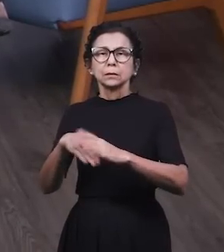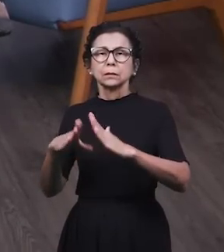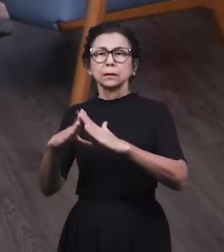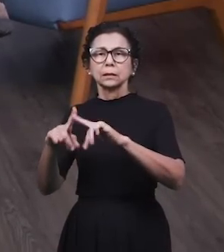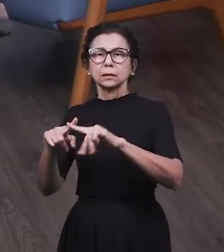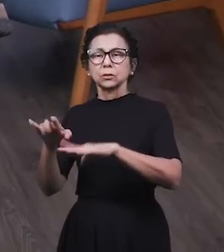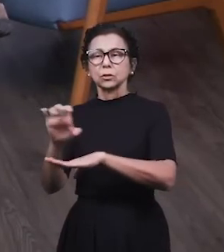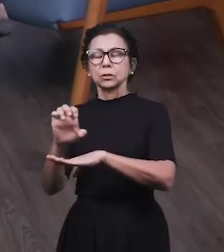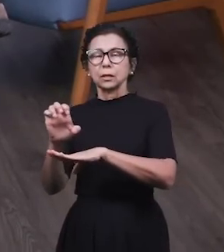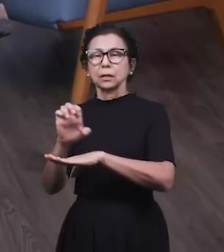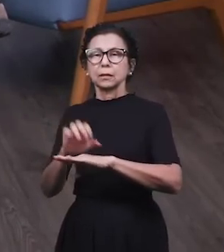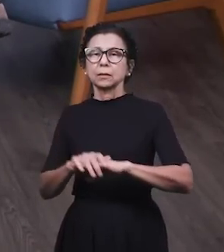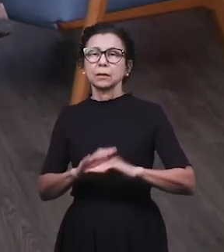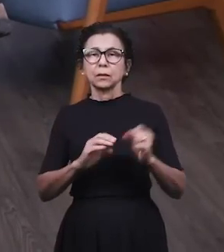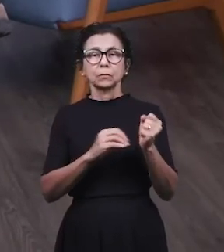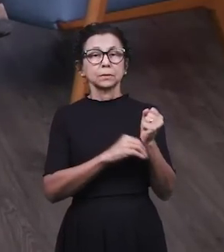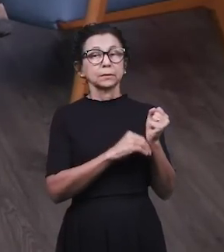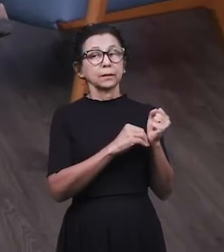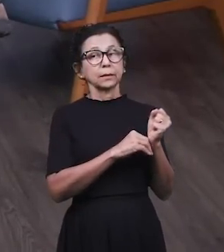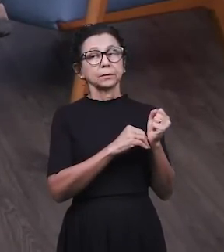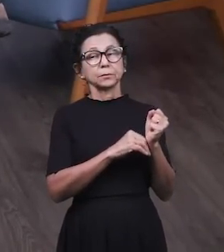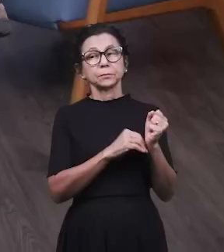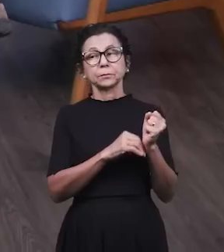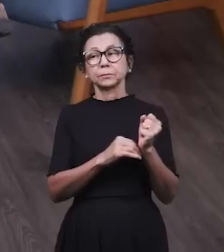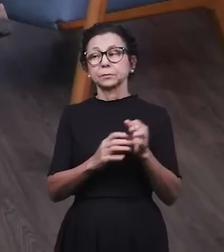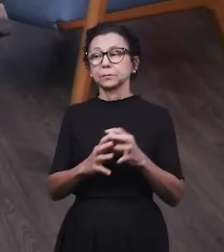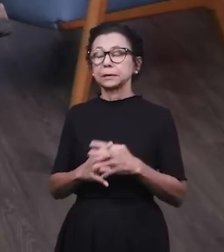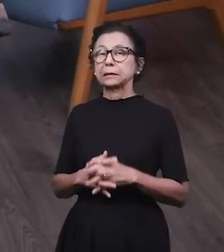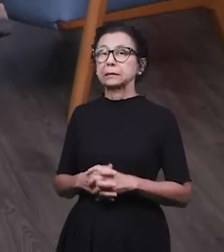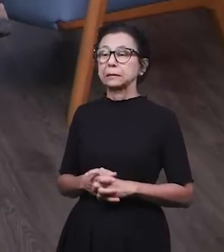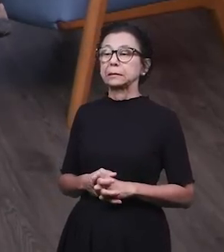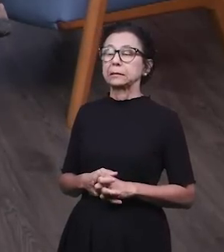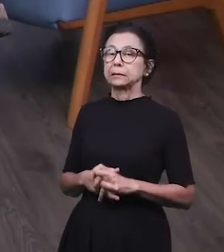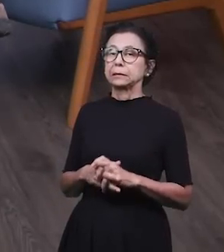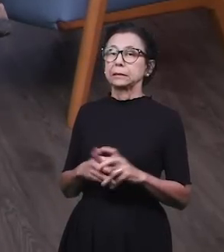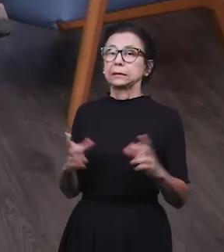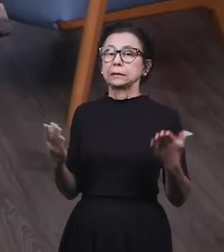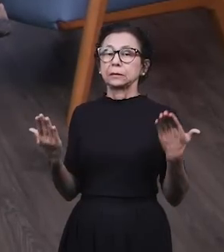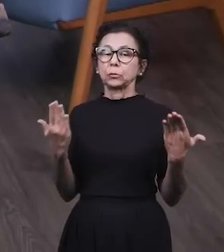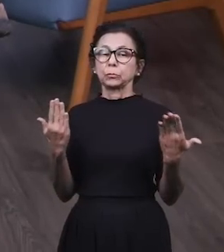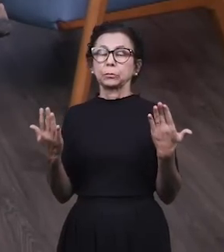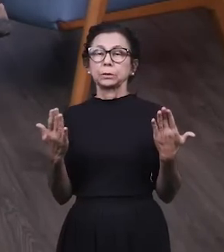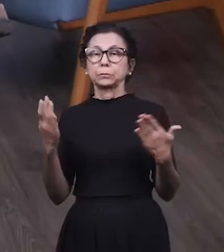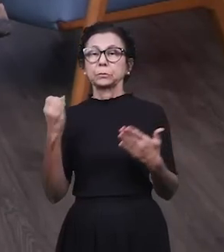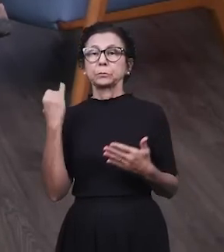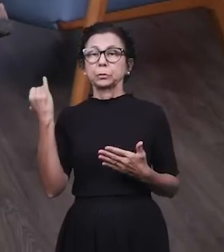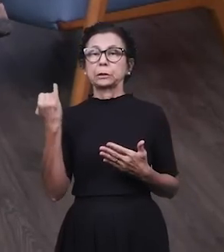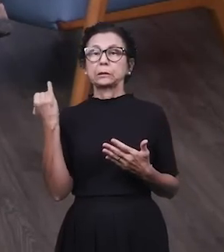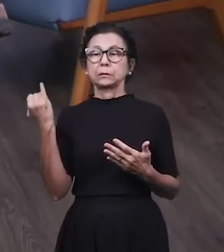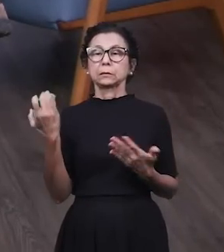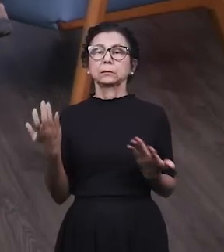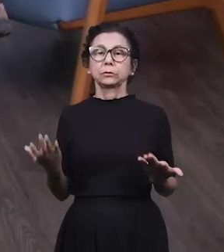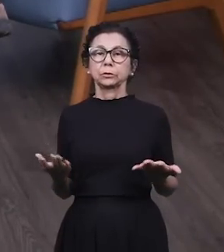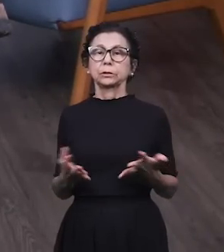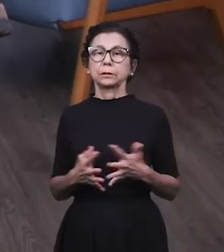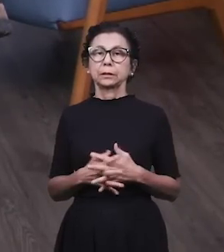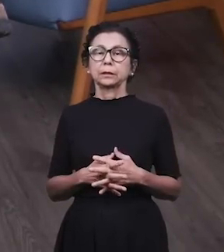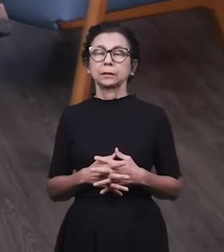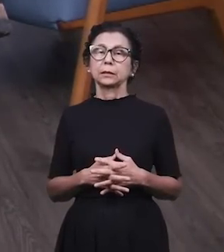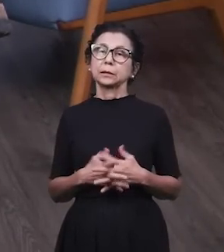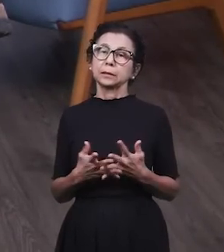igreja de Éfeso. Observe o seguinte, querido, essa essa associação é muito importante, né?